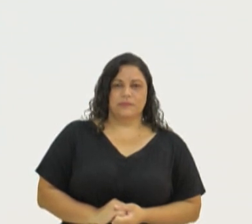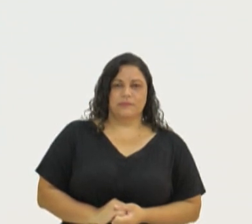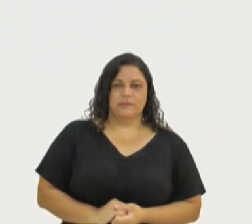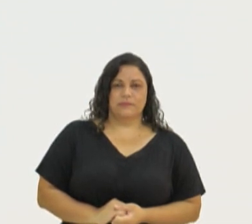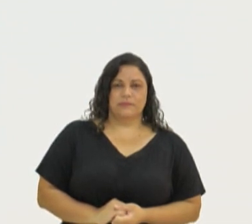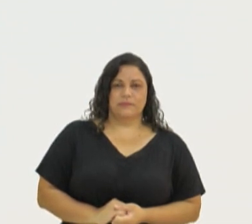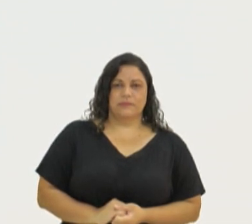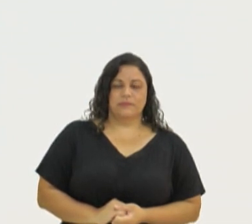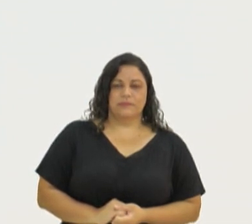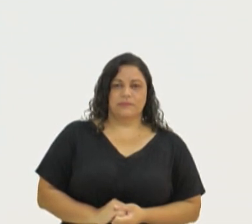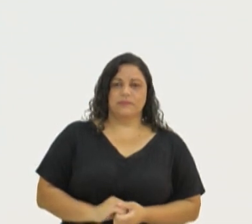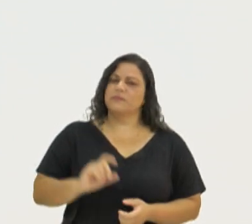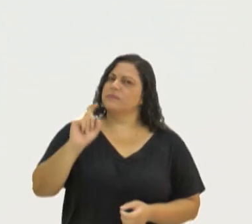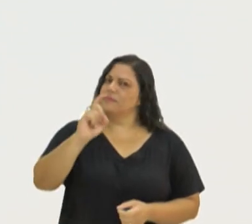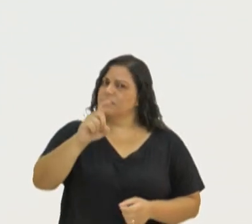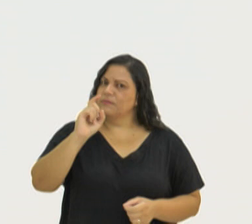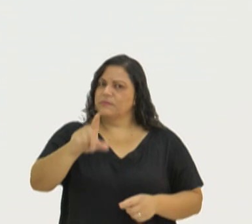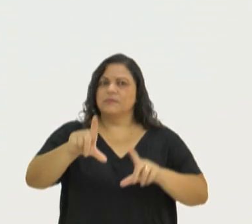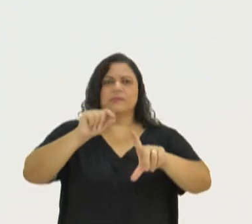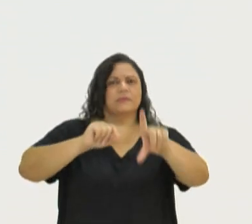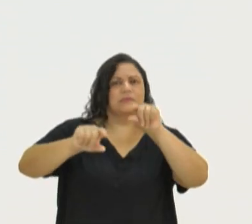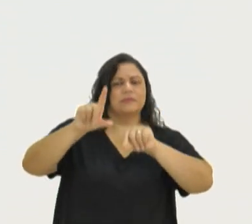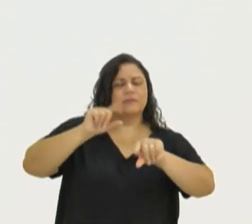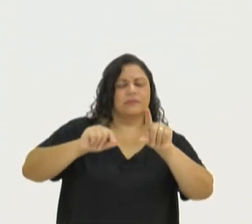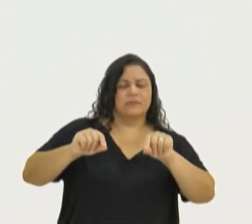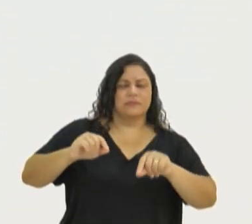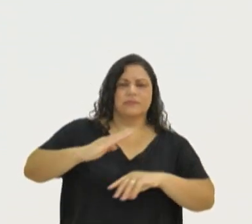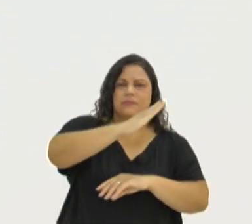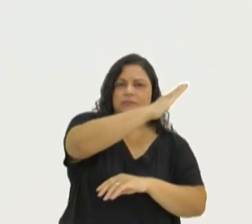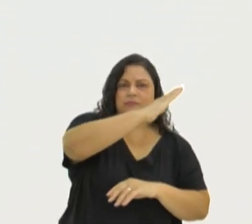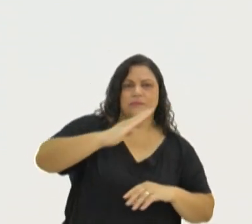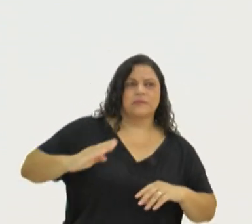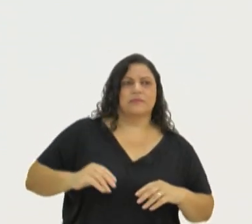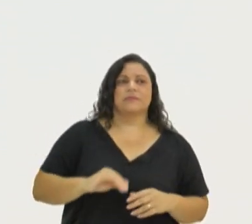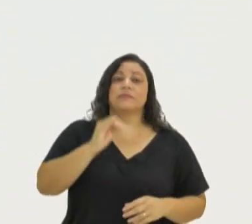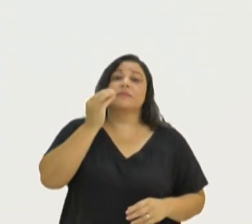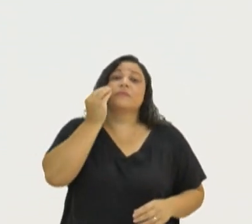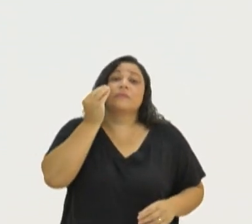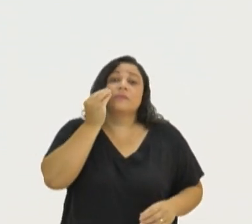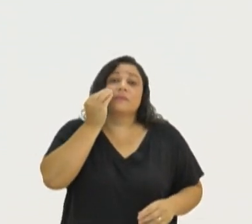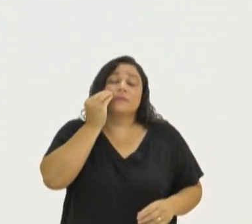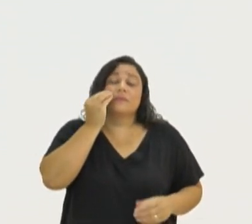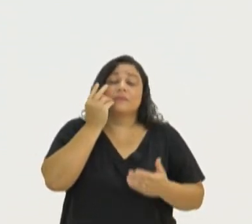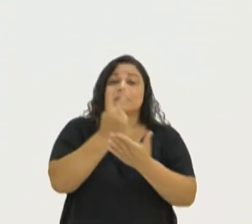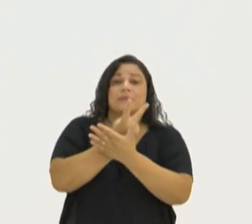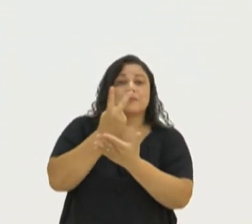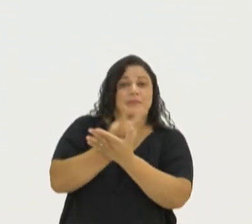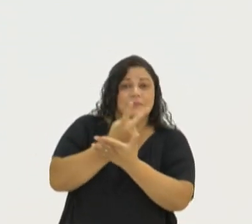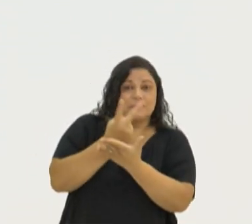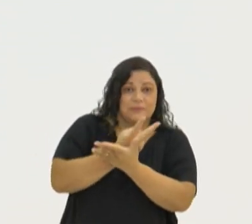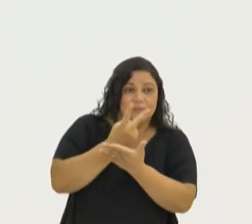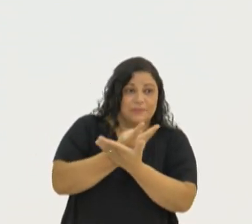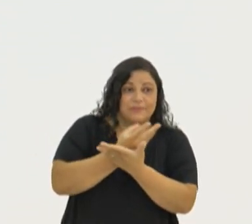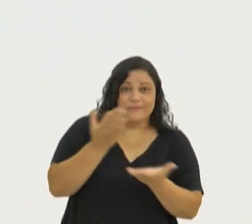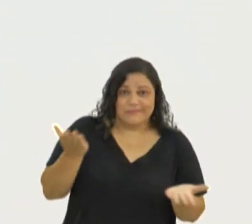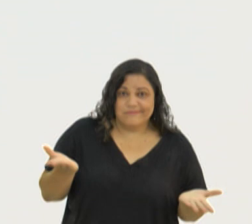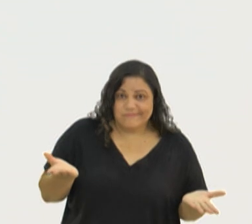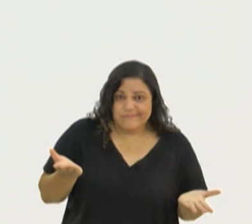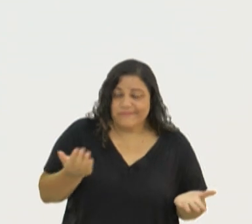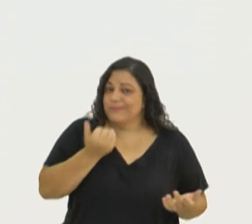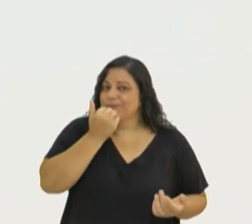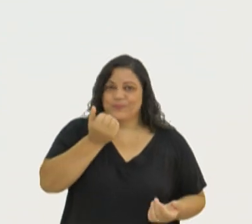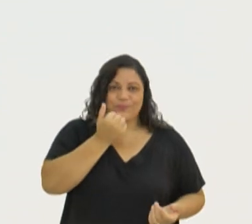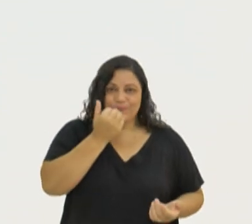ir. Então, se eu tentar, por exemplo, colocar aqui, ó, não vai, porque é um lance ilegal. Eu não